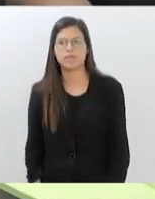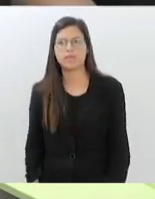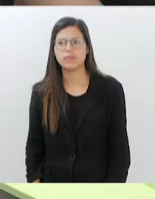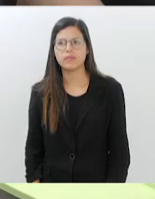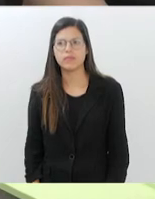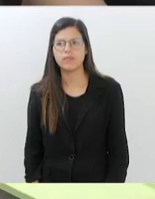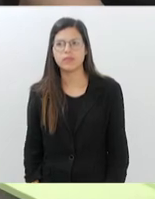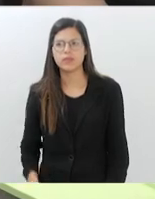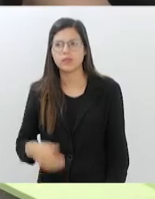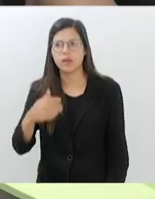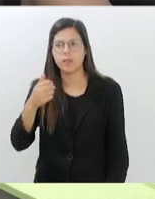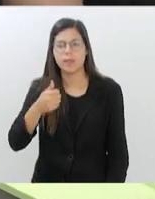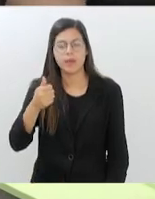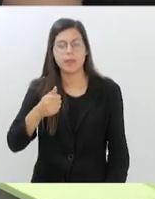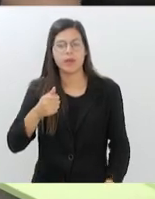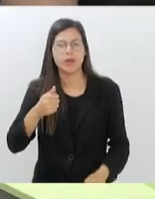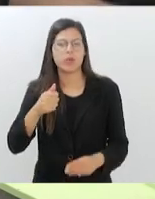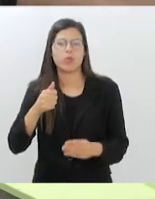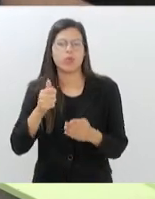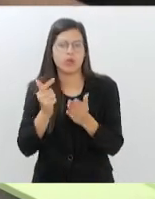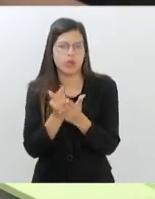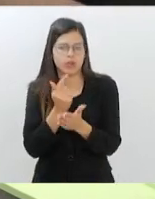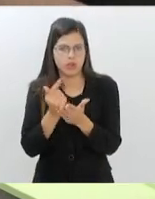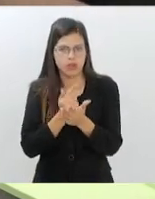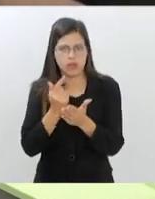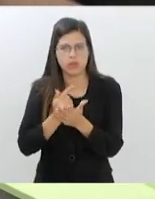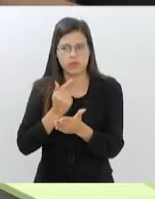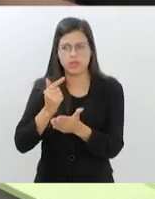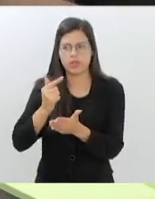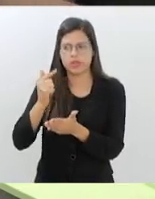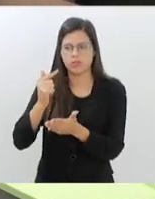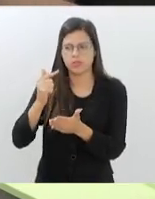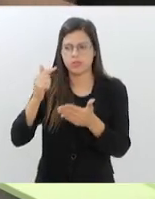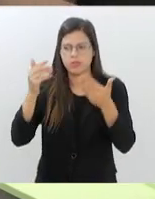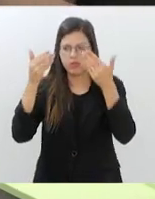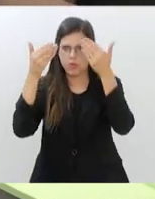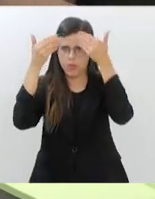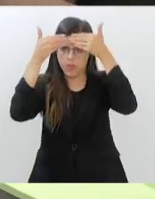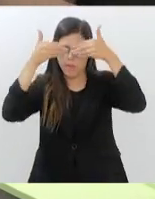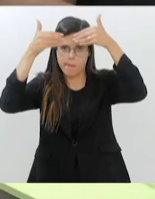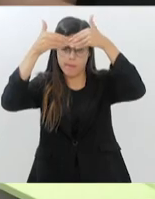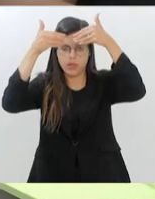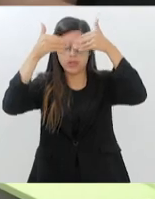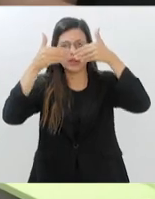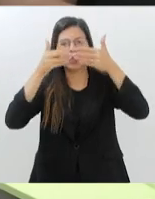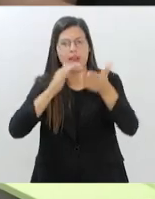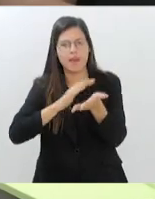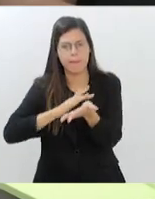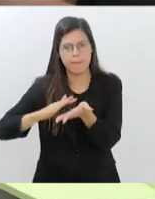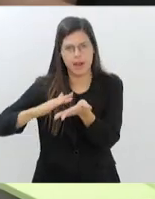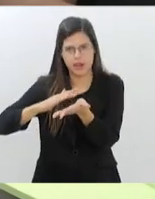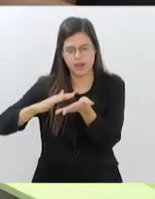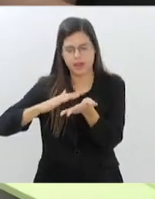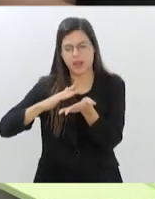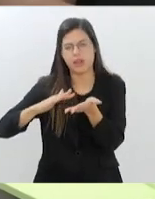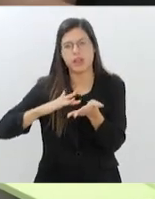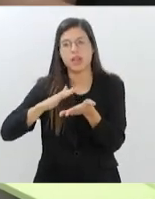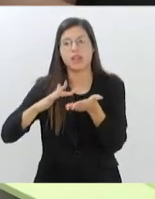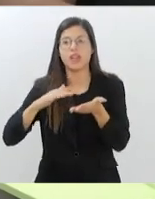primeiro livro da ubanda em Braile interessante e tava lá a representante